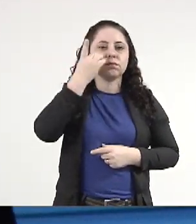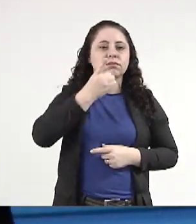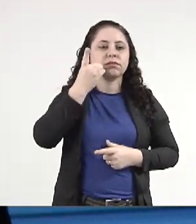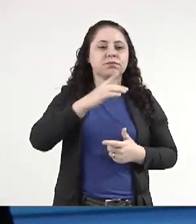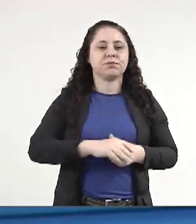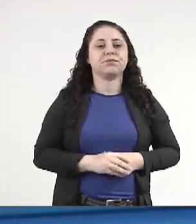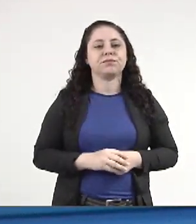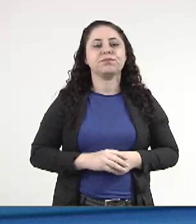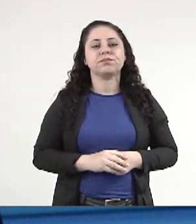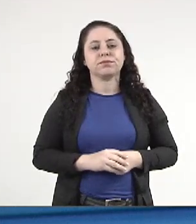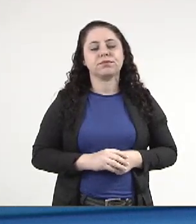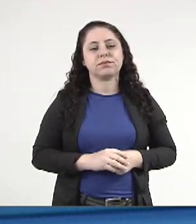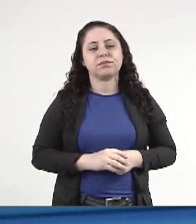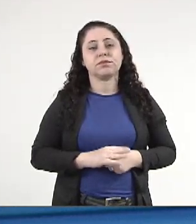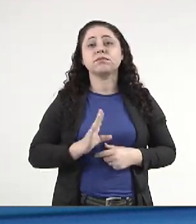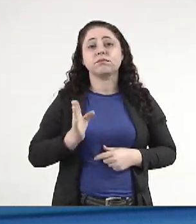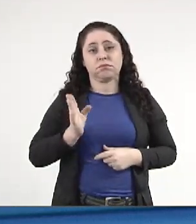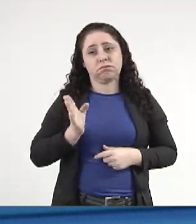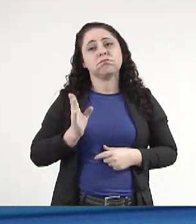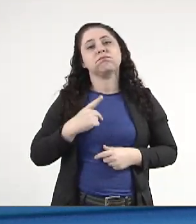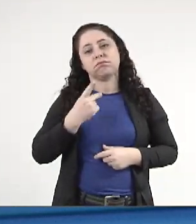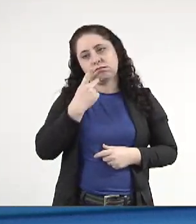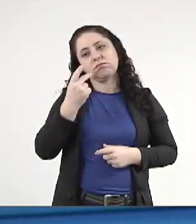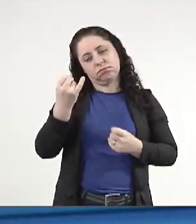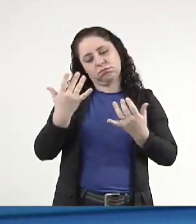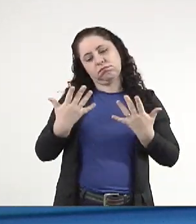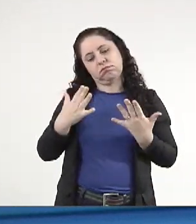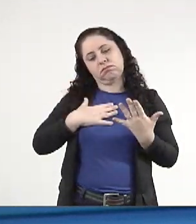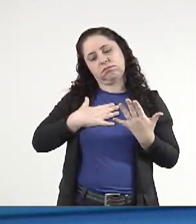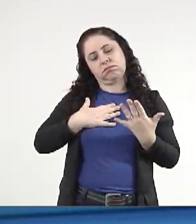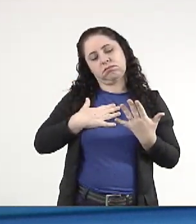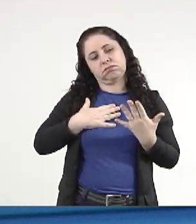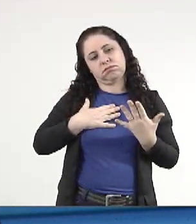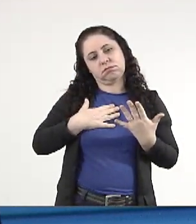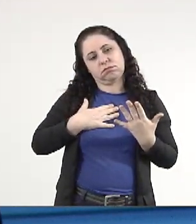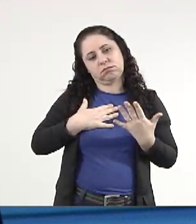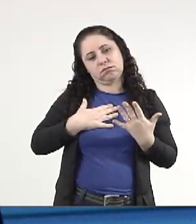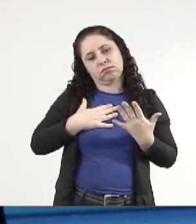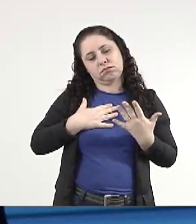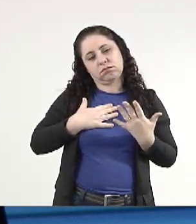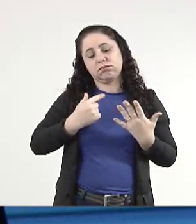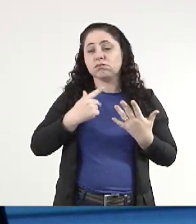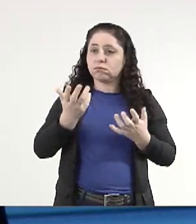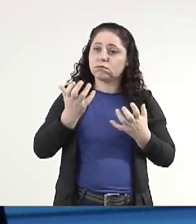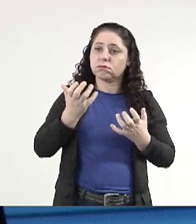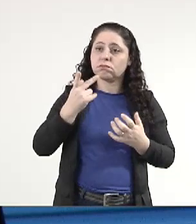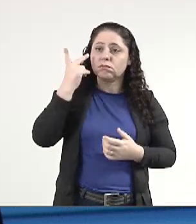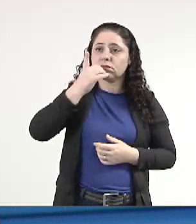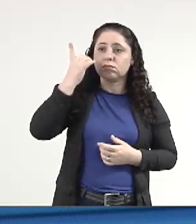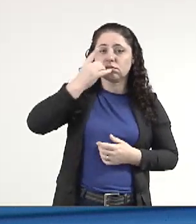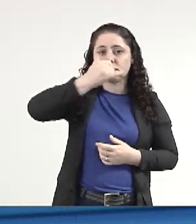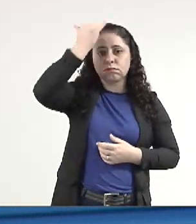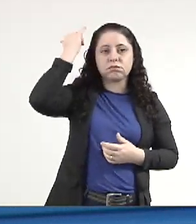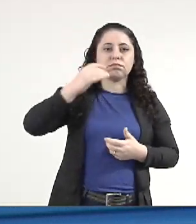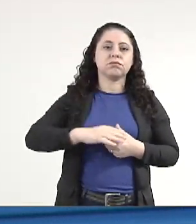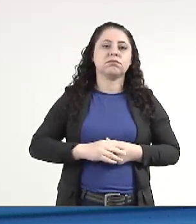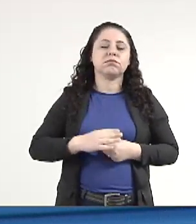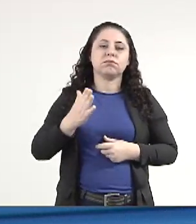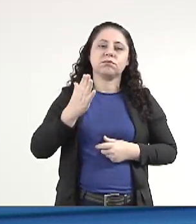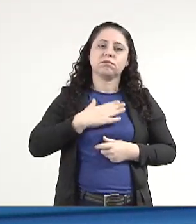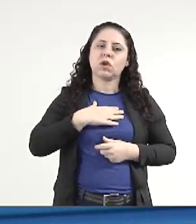companheira, deputada Gleice Jane, já falou por mim. Eu fiz, deputado Mock, com